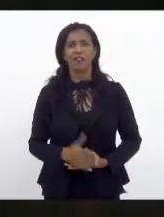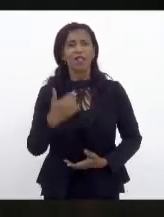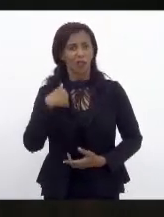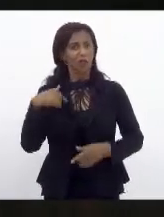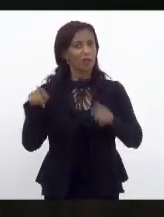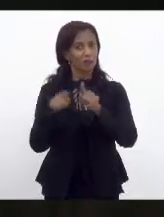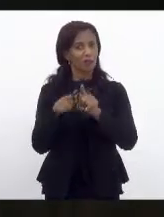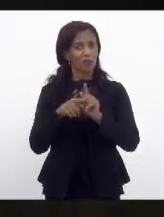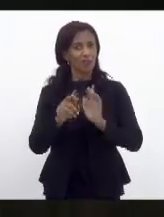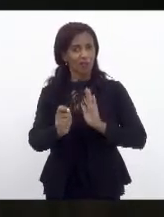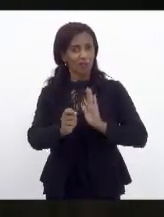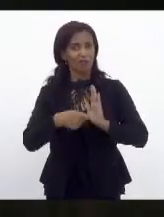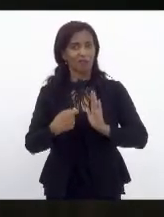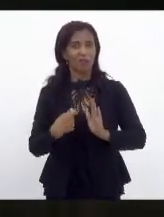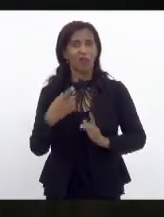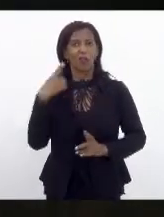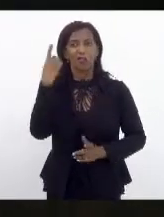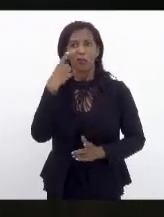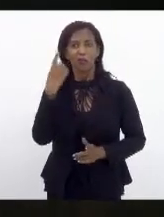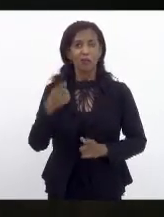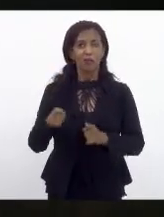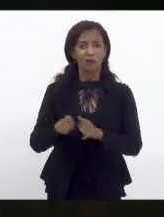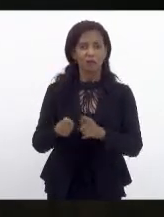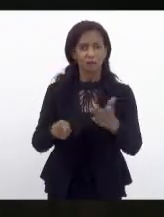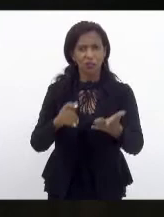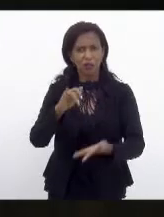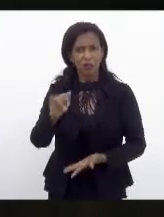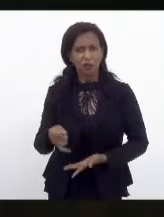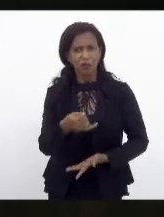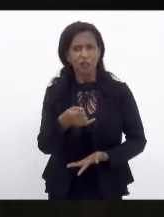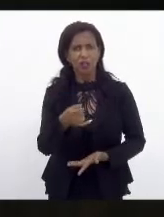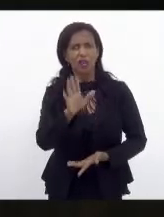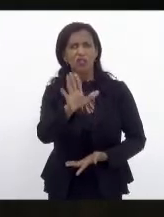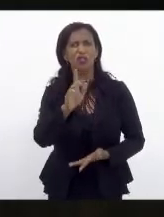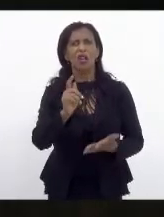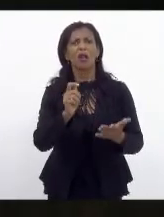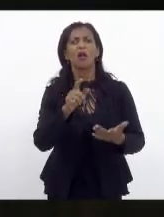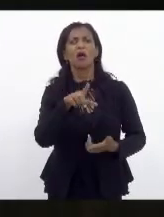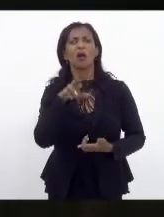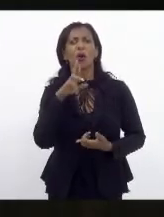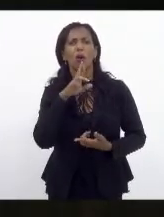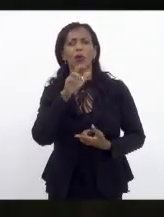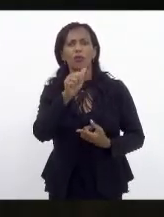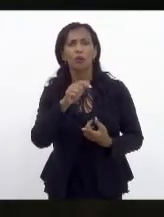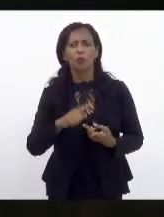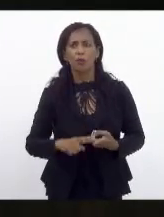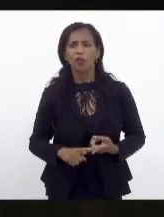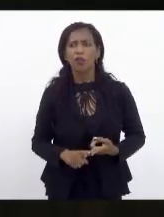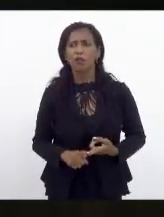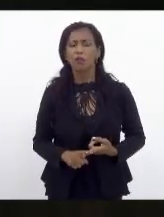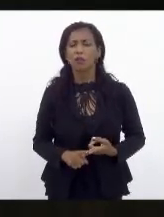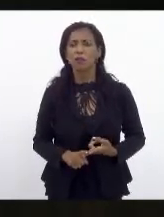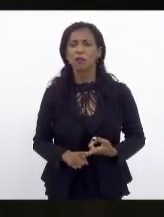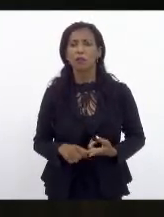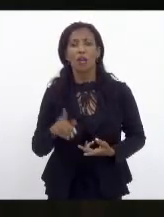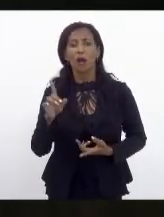Excelência, o deputado também já aproveitar, Marquinhos, já colhei aqui com autoria, deputado Rodrigo Amorim.